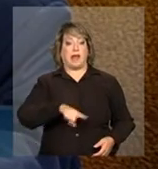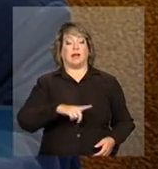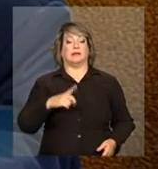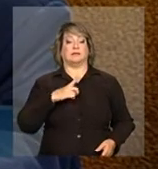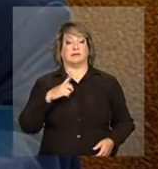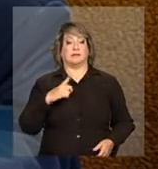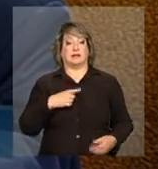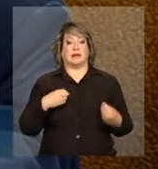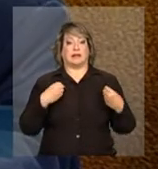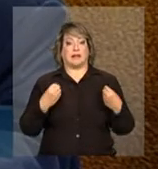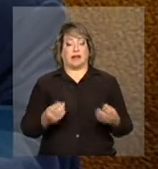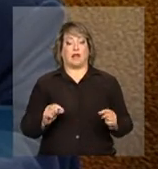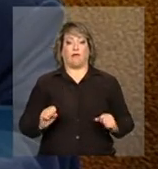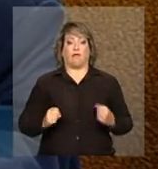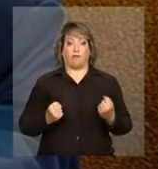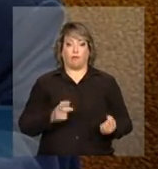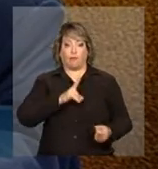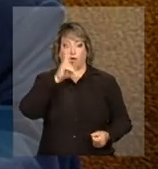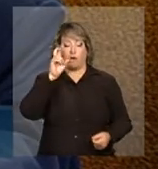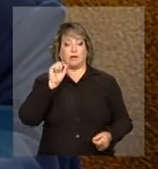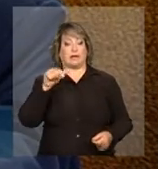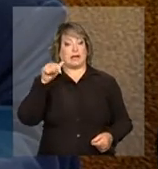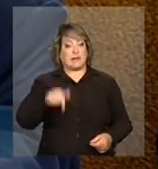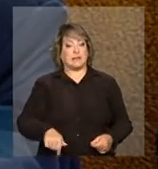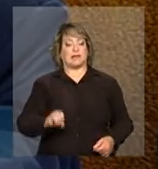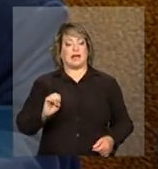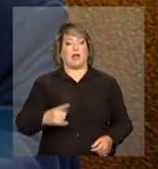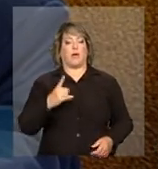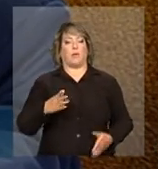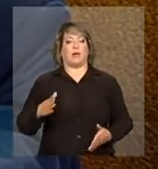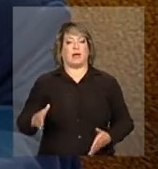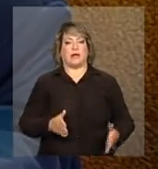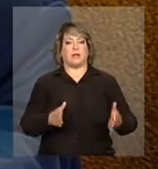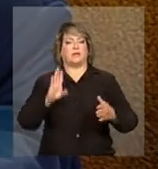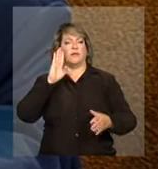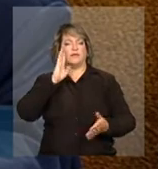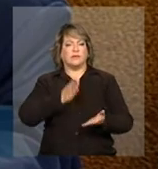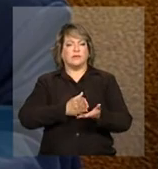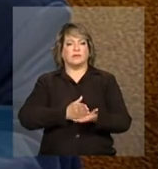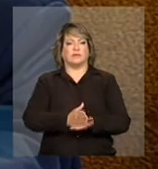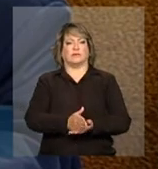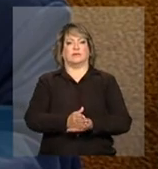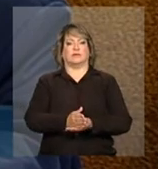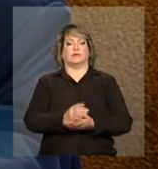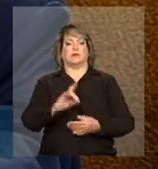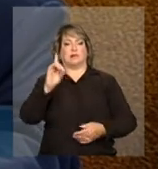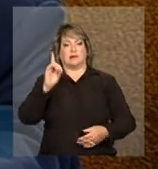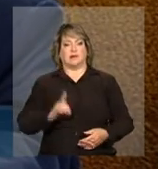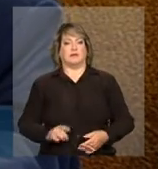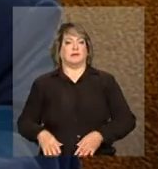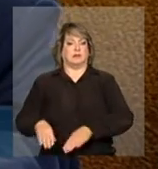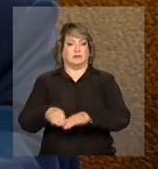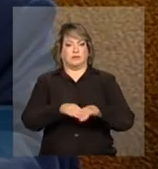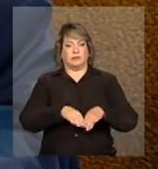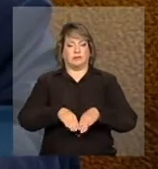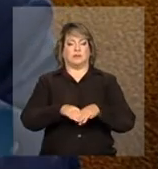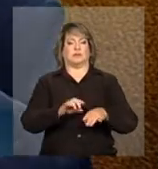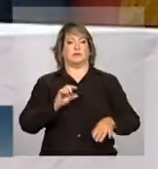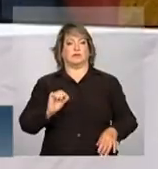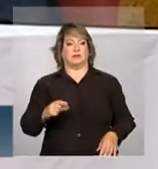fortemente o recado de que este é um caminho fundamental para a democratização da sociedade brasileira, para o aprofundamento